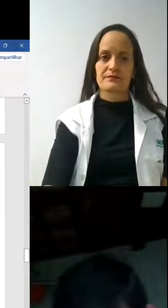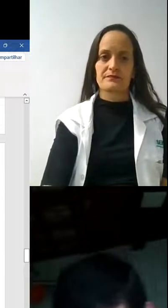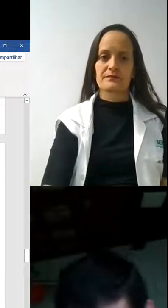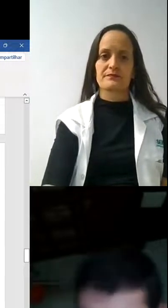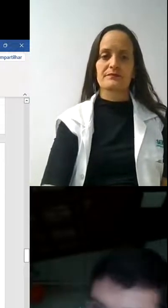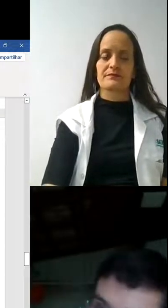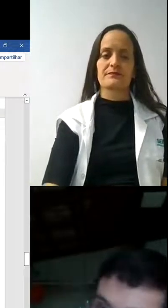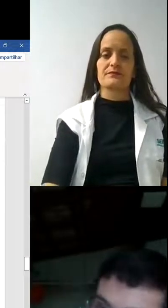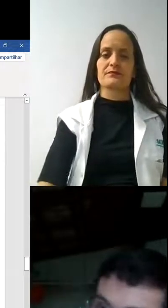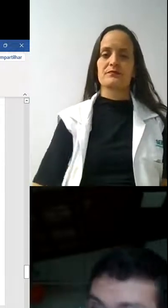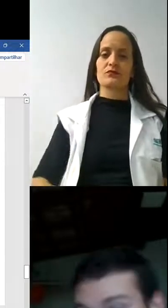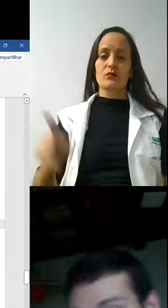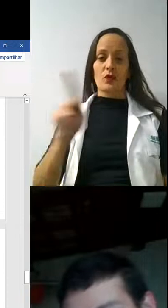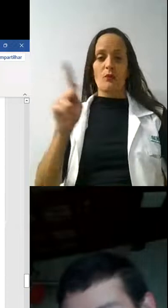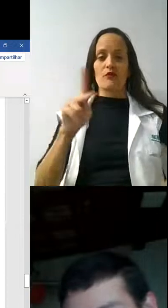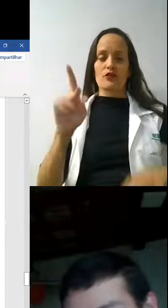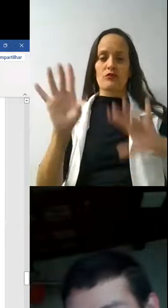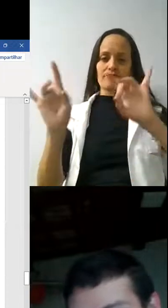também.